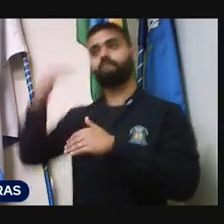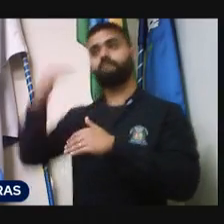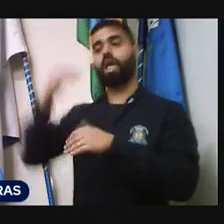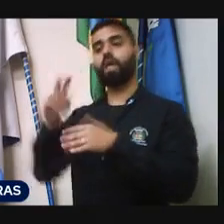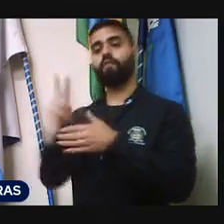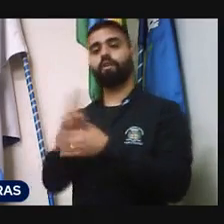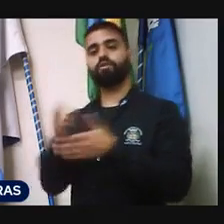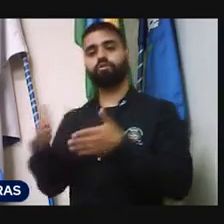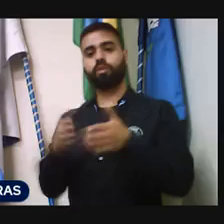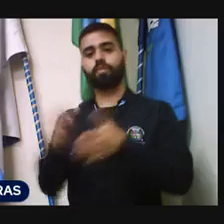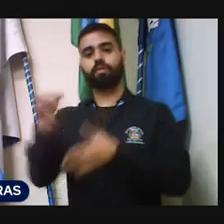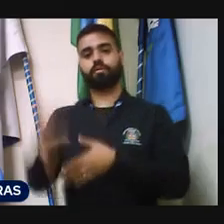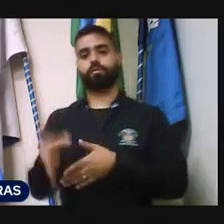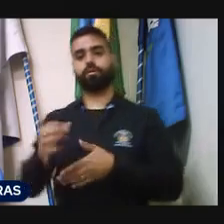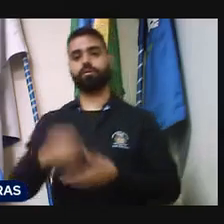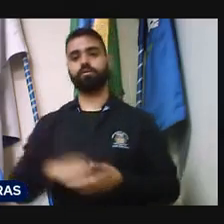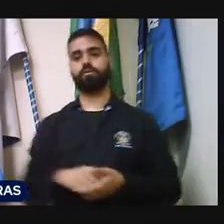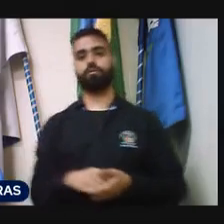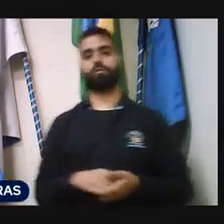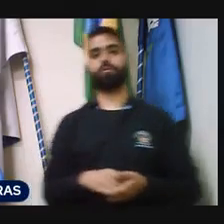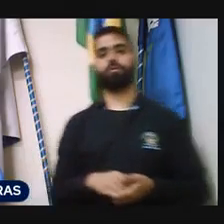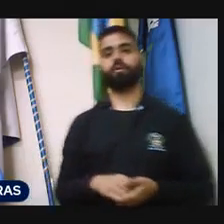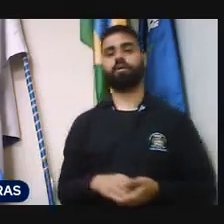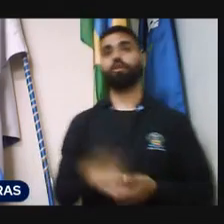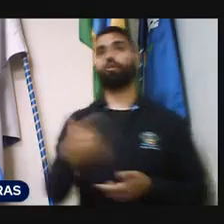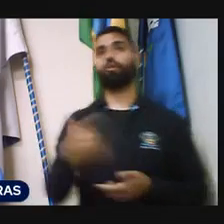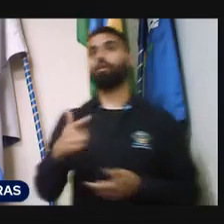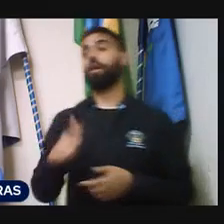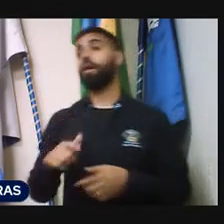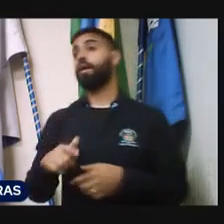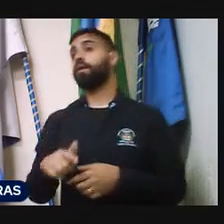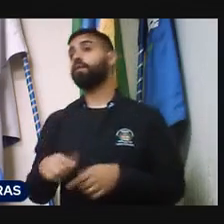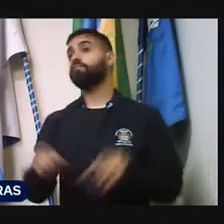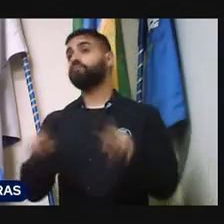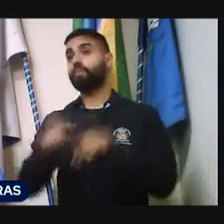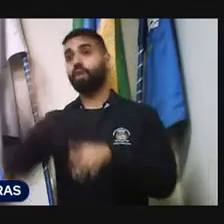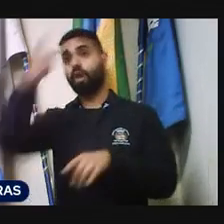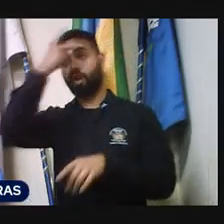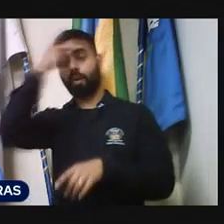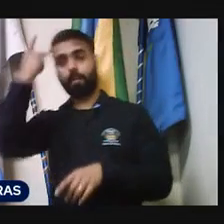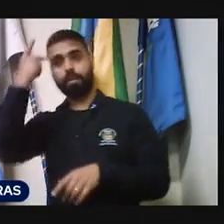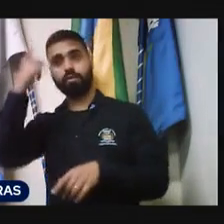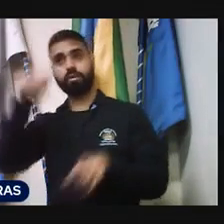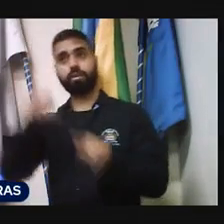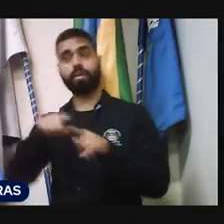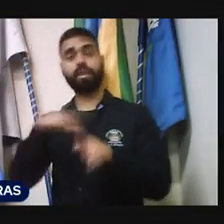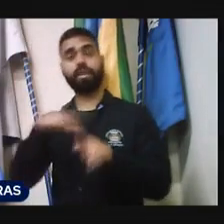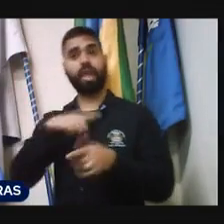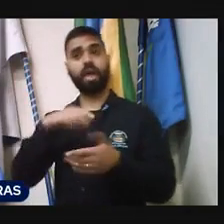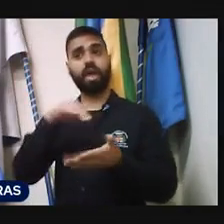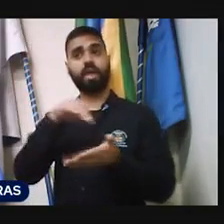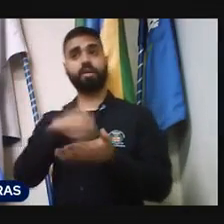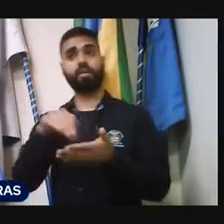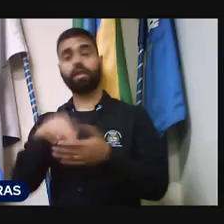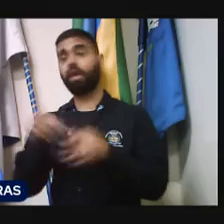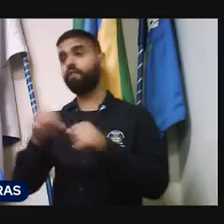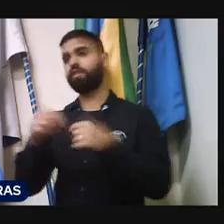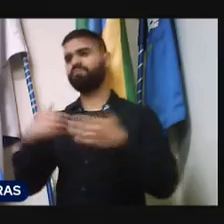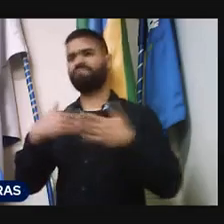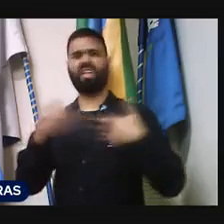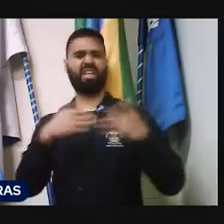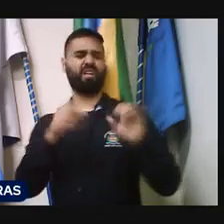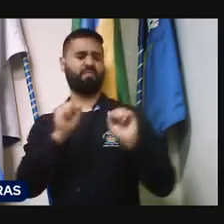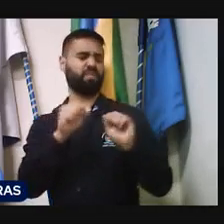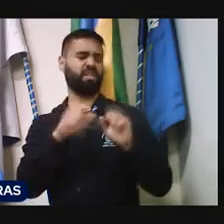porque não adianta colocar mais uma pessoa condenada pelo tribunal de contas com a secretaria na mão e deixar que se